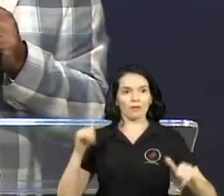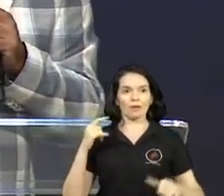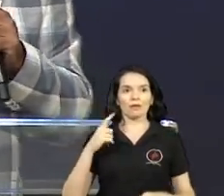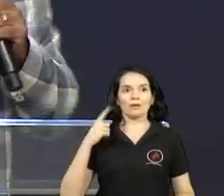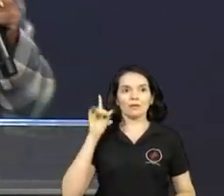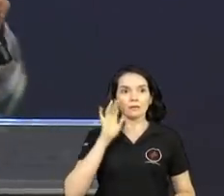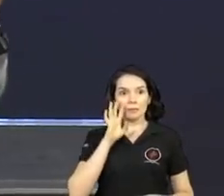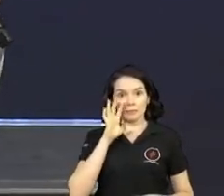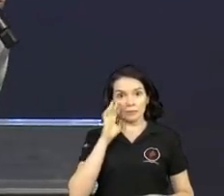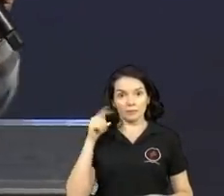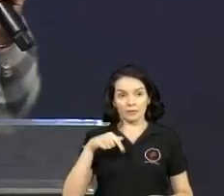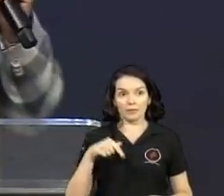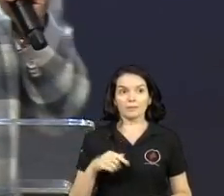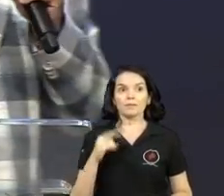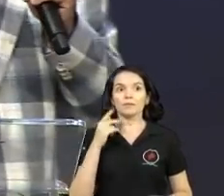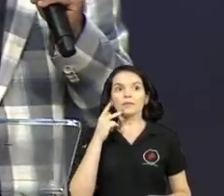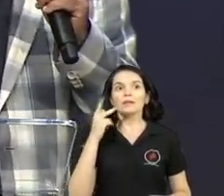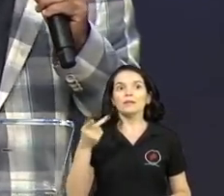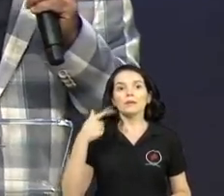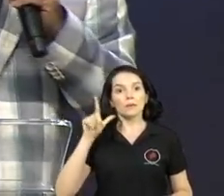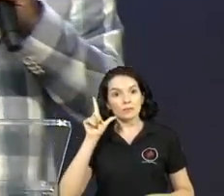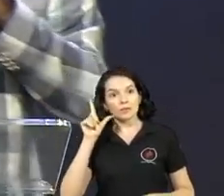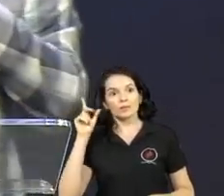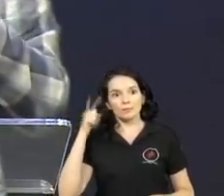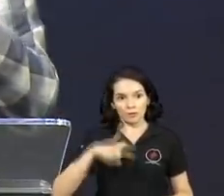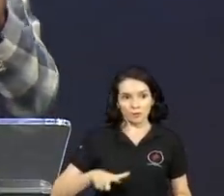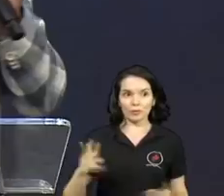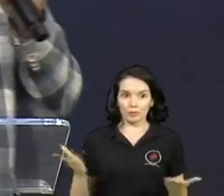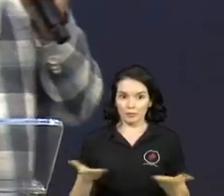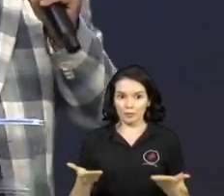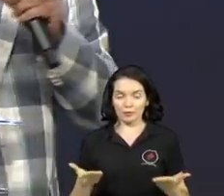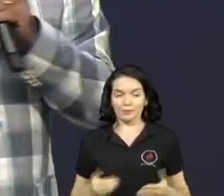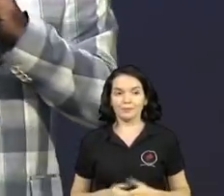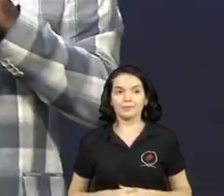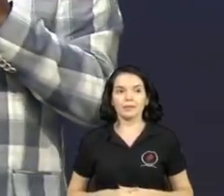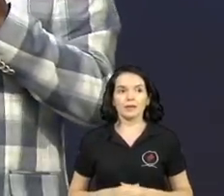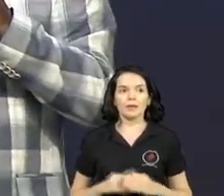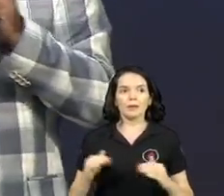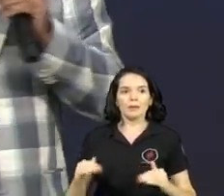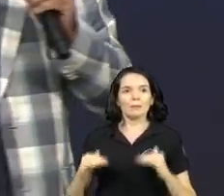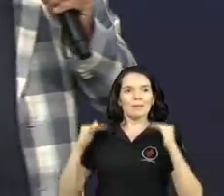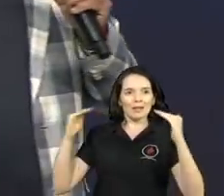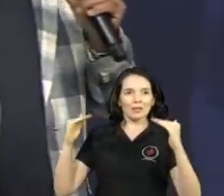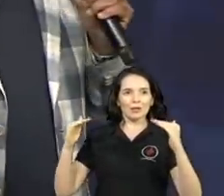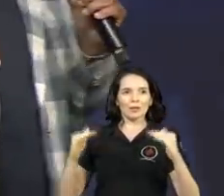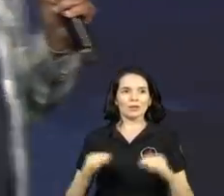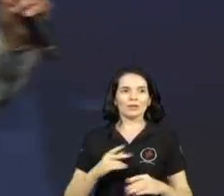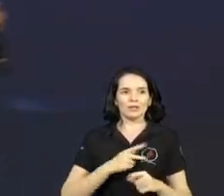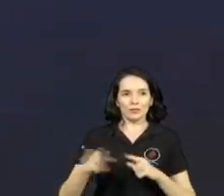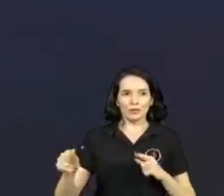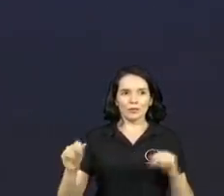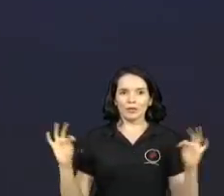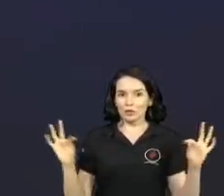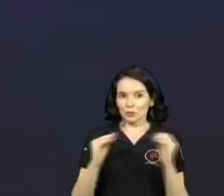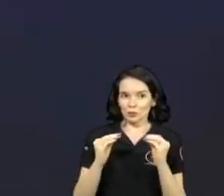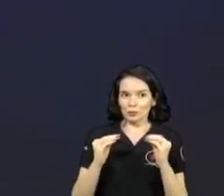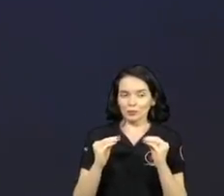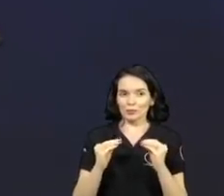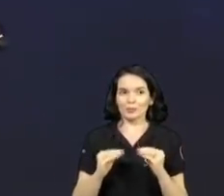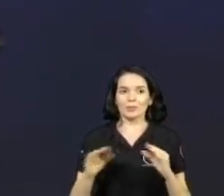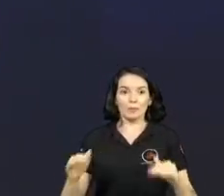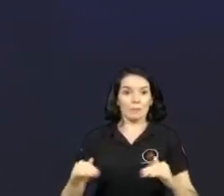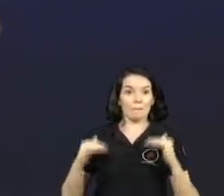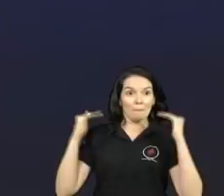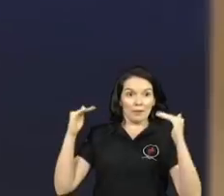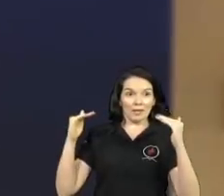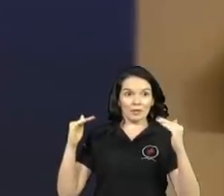que eu falei ontem e eu repito aqui hoje. A maior de todas as vitórias, o maior de todos